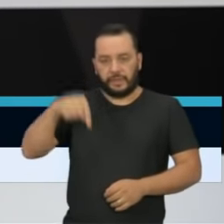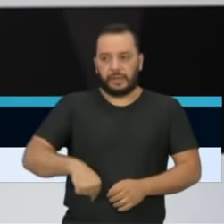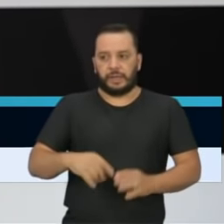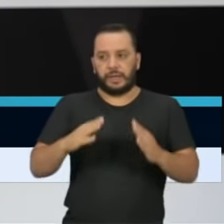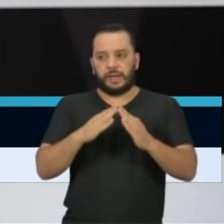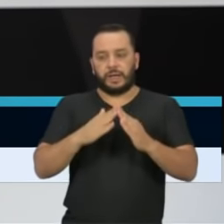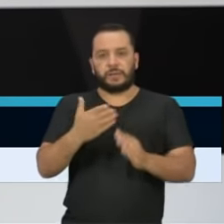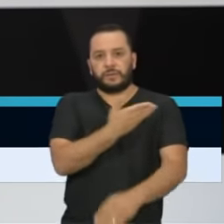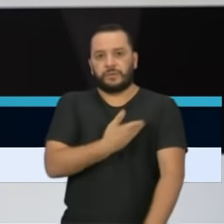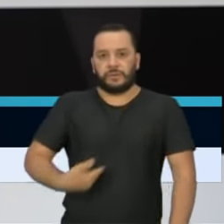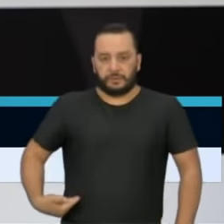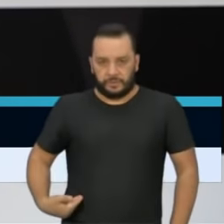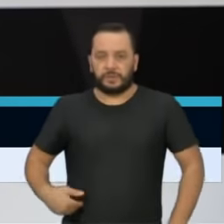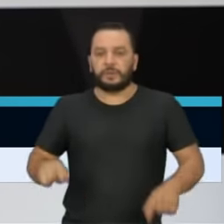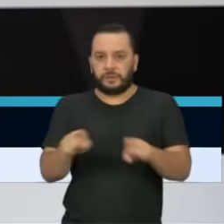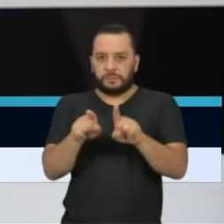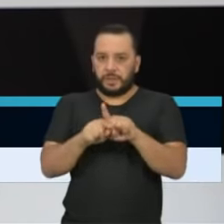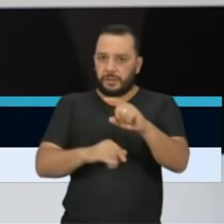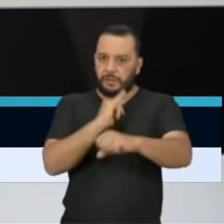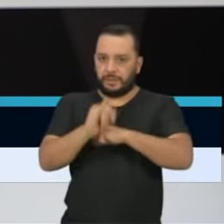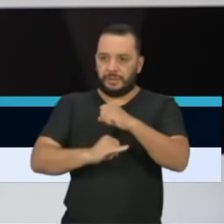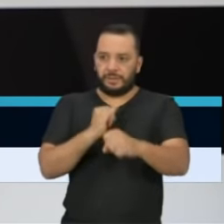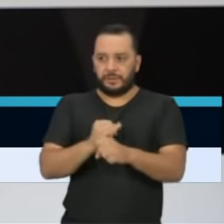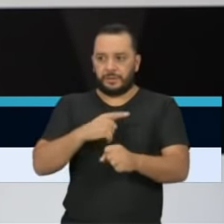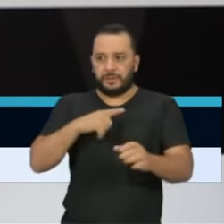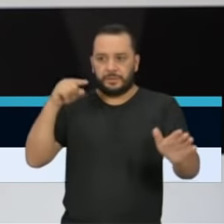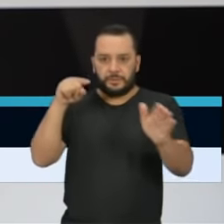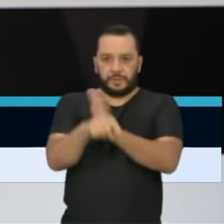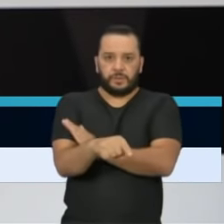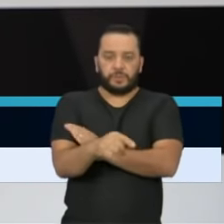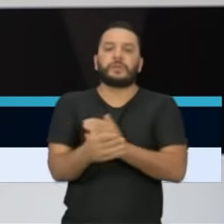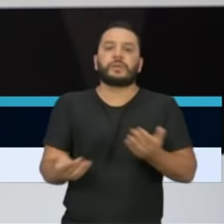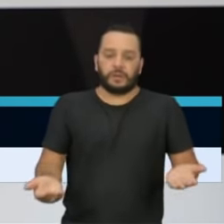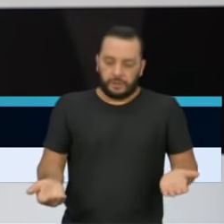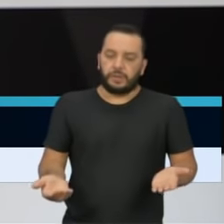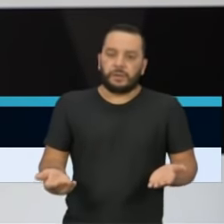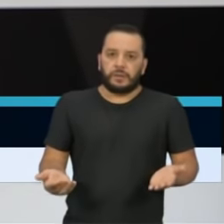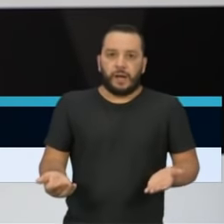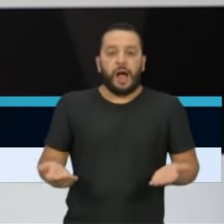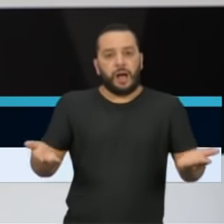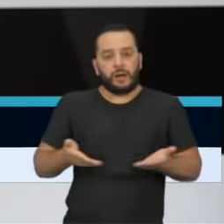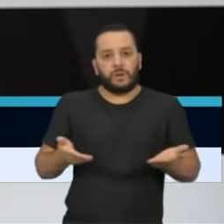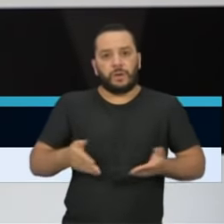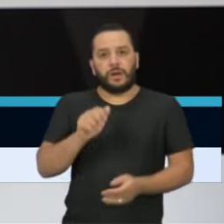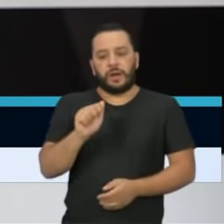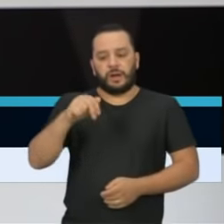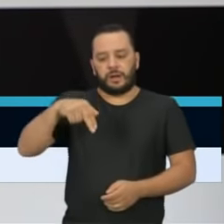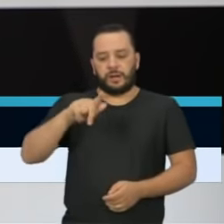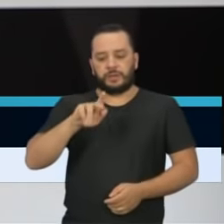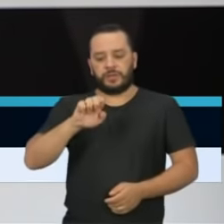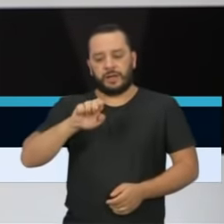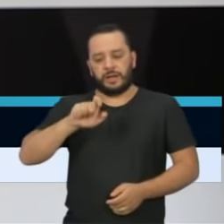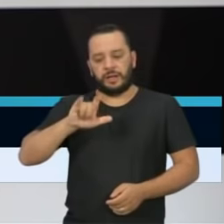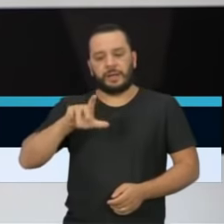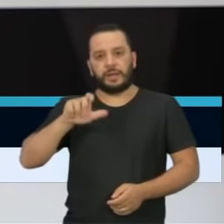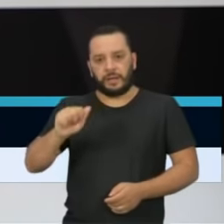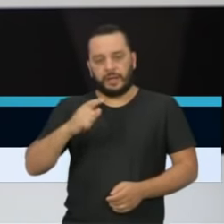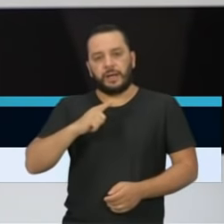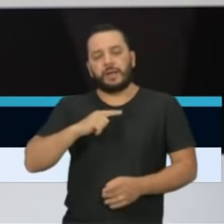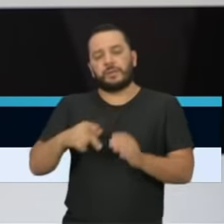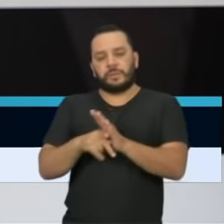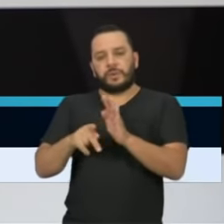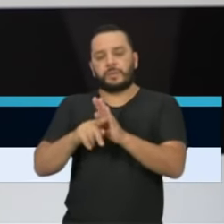também perguntas online. Vamos começar com a presença da jornalista Angélica Sattler, da TV